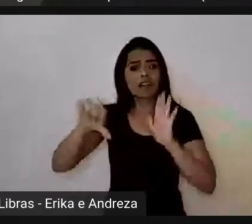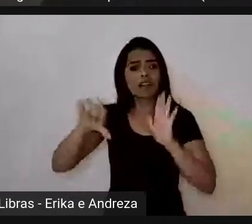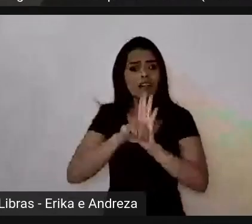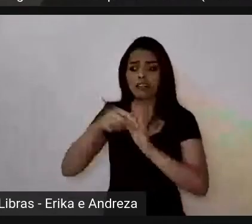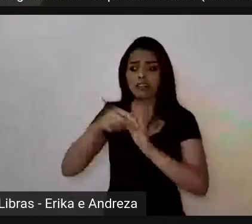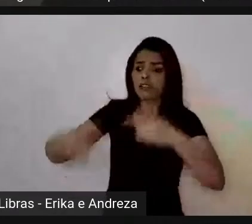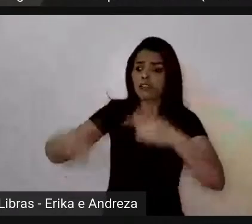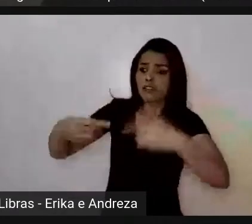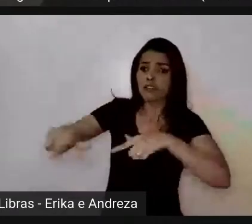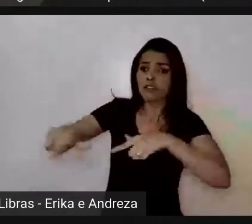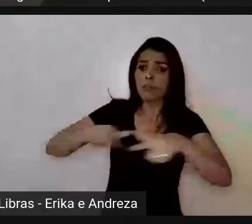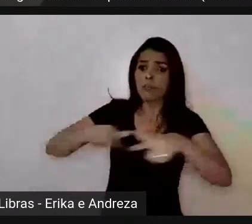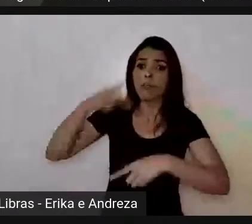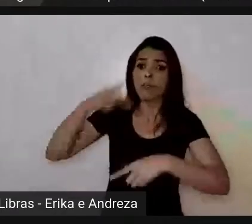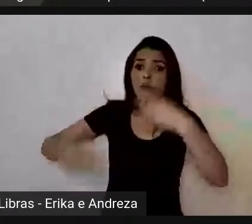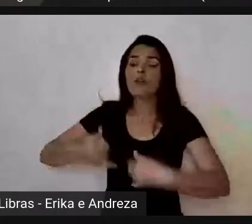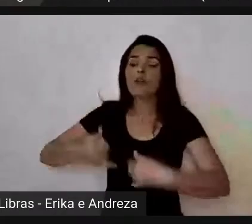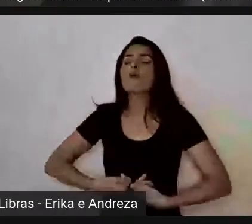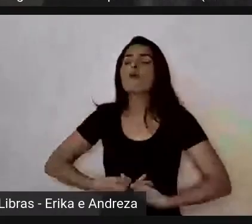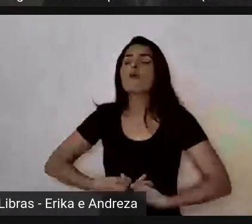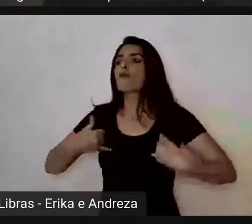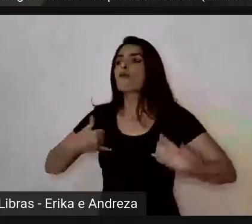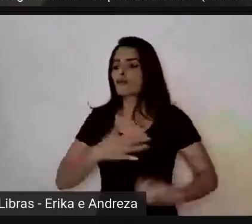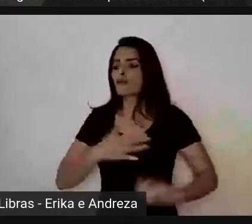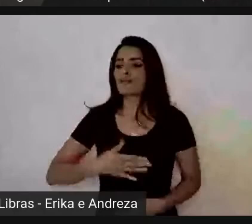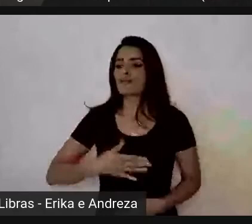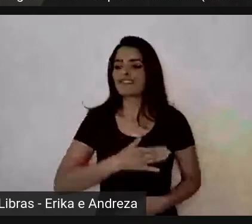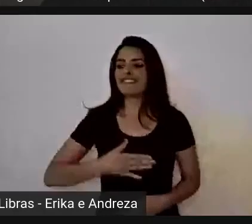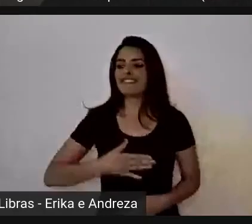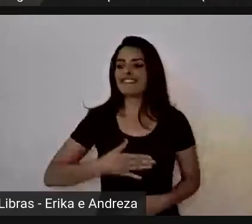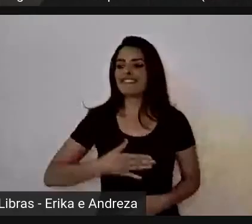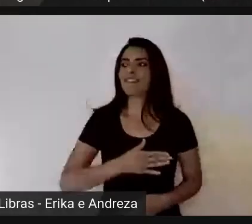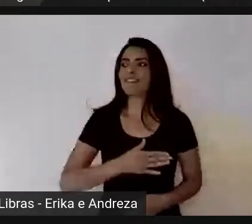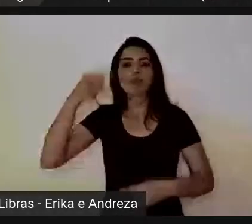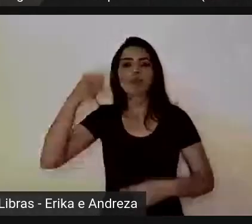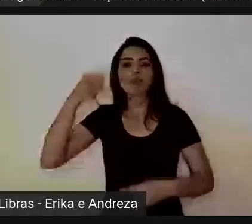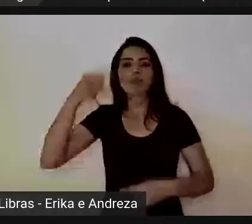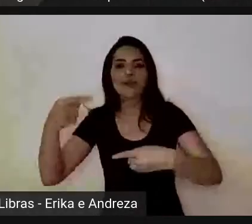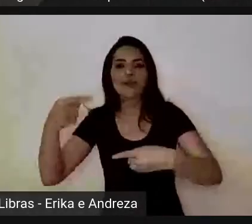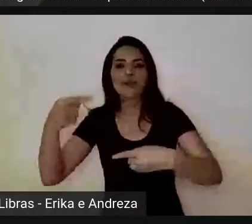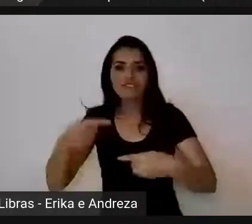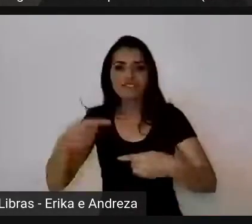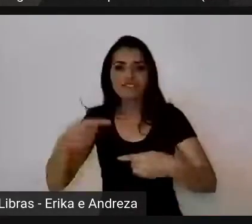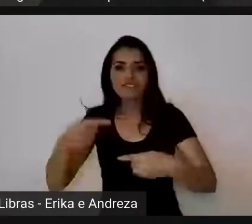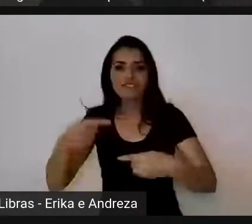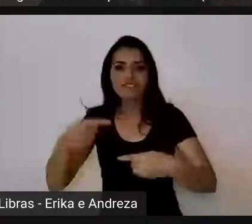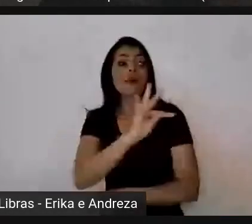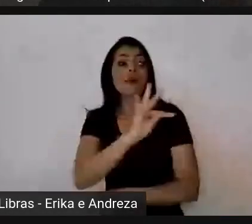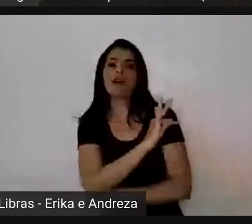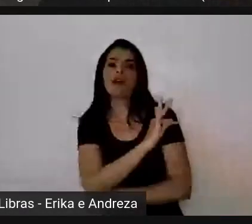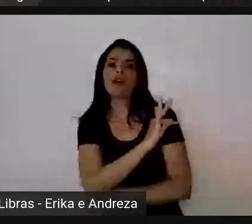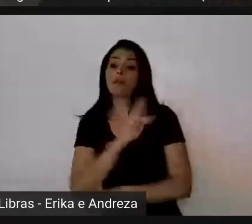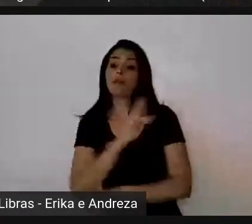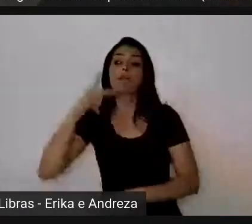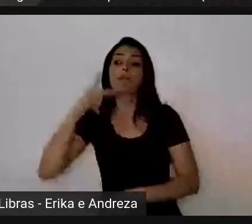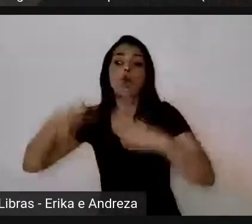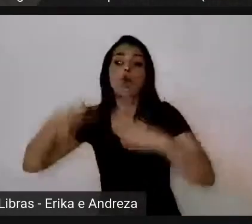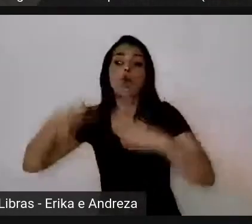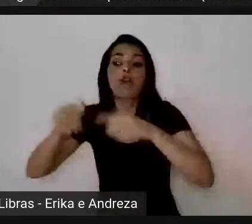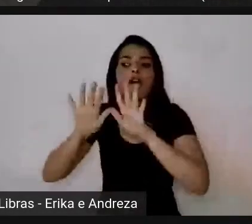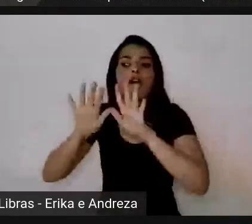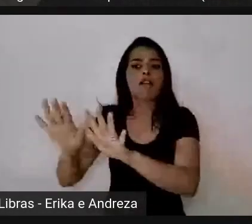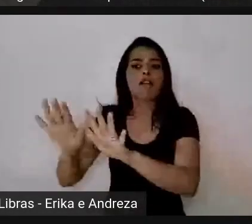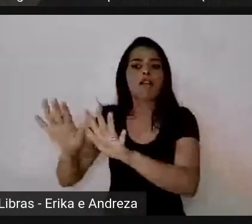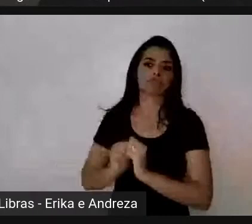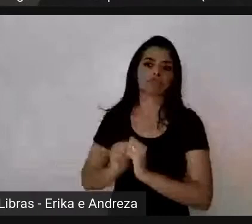extremamente orgulhoso de fazer política, e política não é técnica. Política é política. Nós